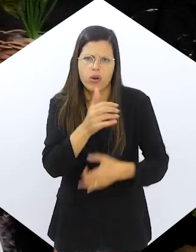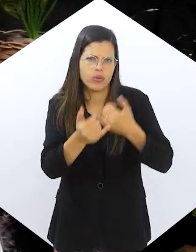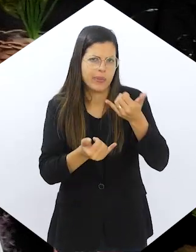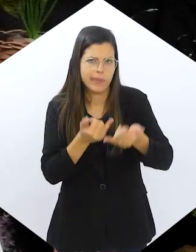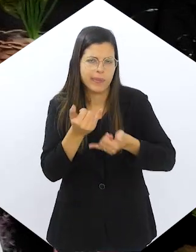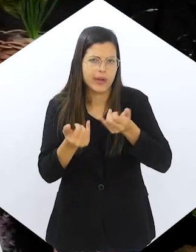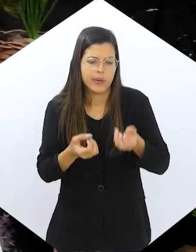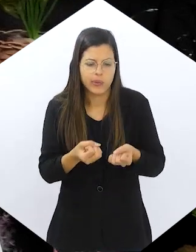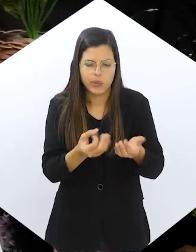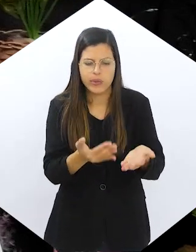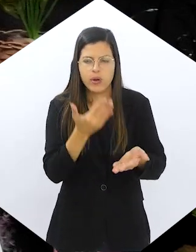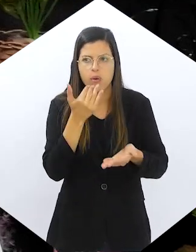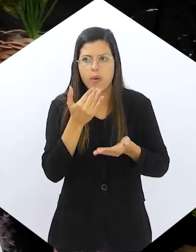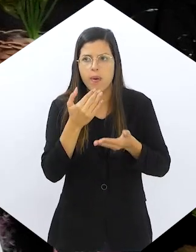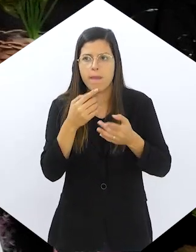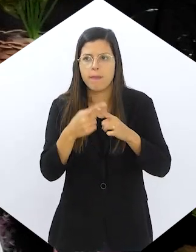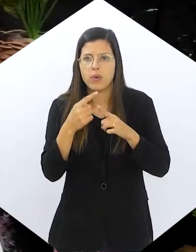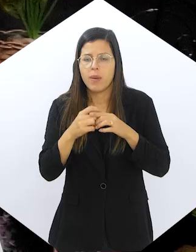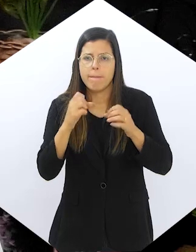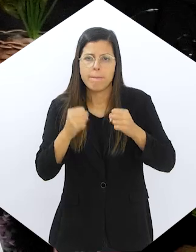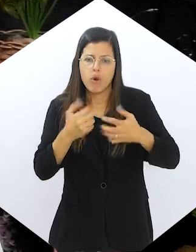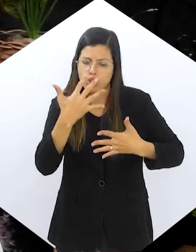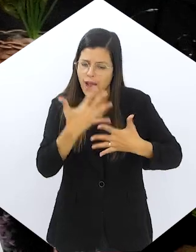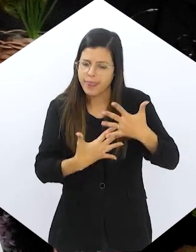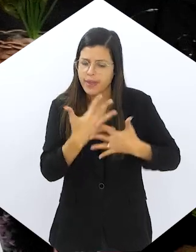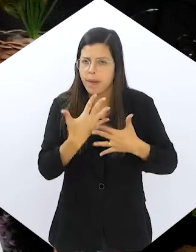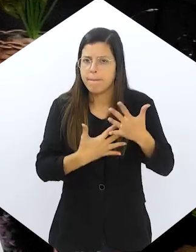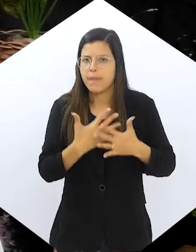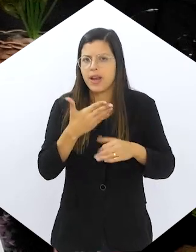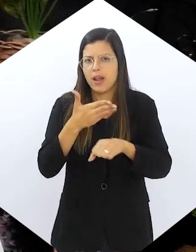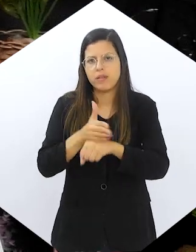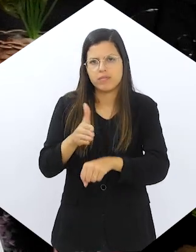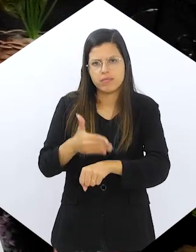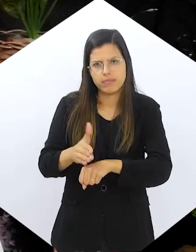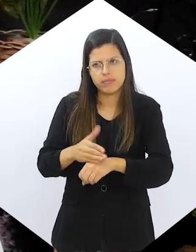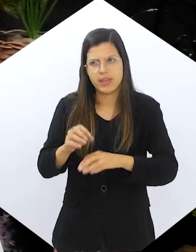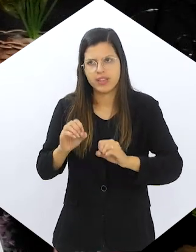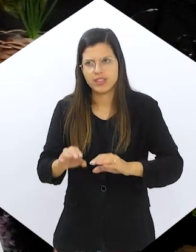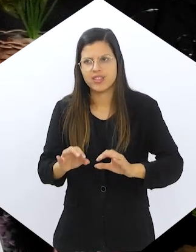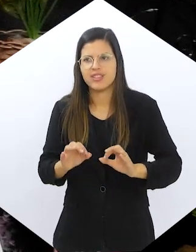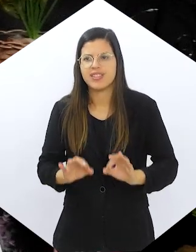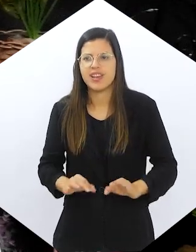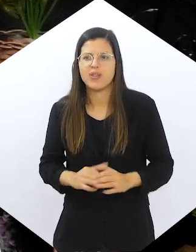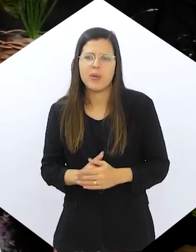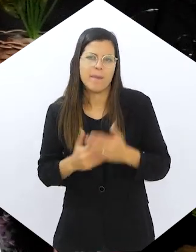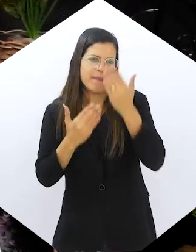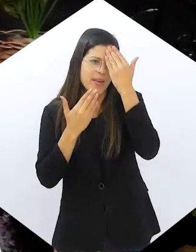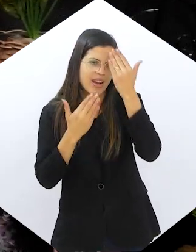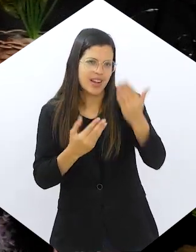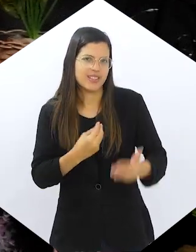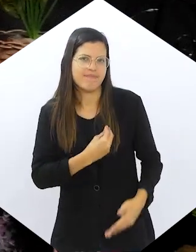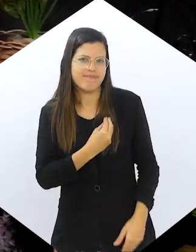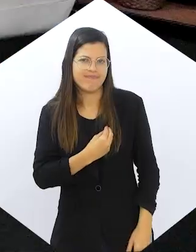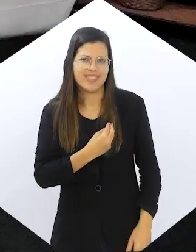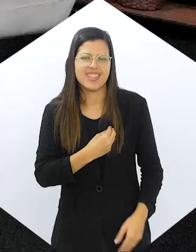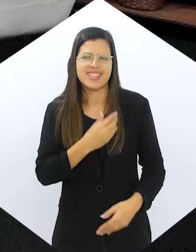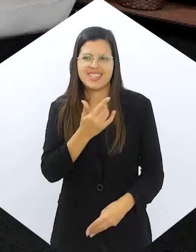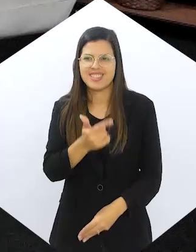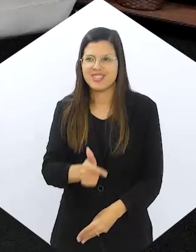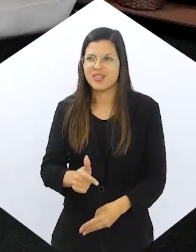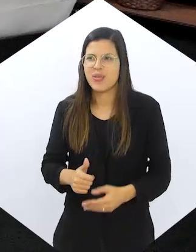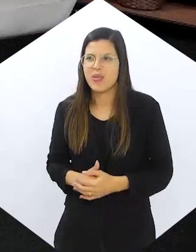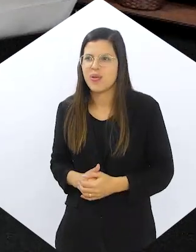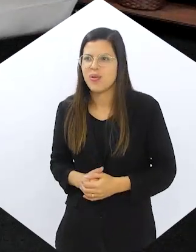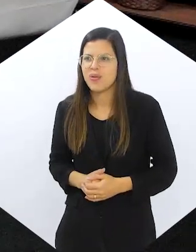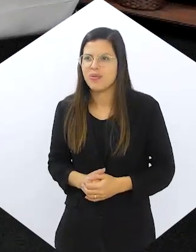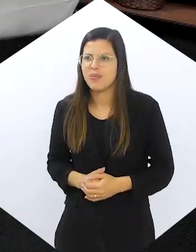brinque, não ofereça alimento, né? Que pode causar um acidente e atrapalhar também todo o adestramento. Isso. É isso. Obrigada pela presença de vocês